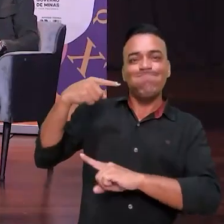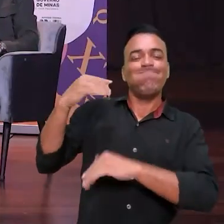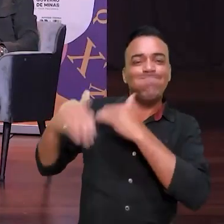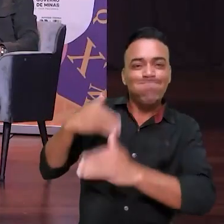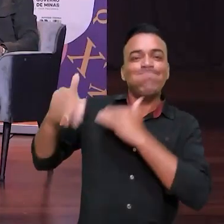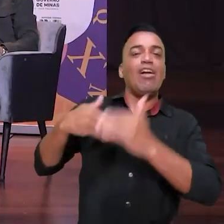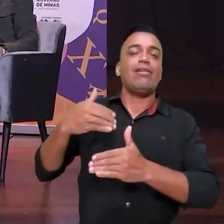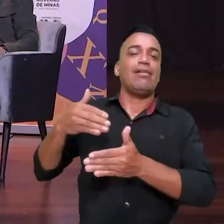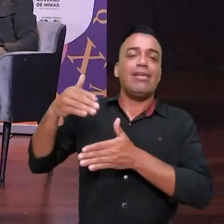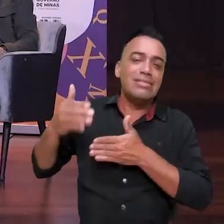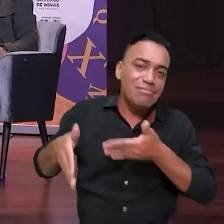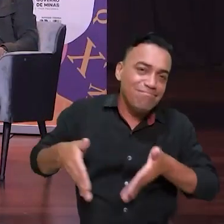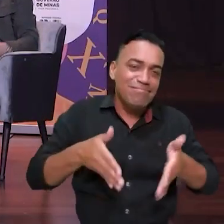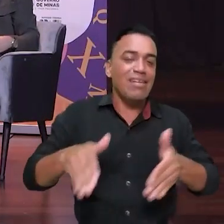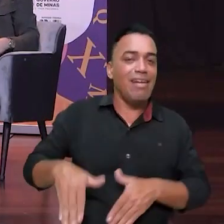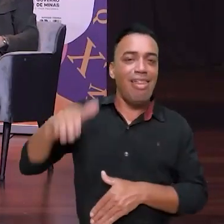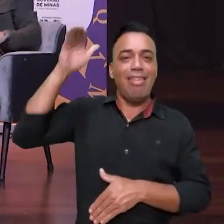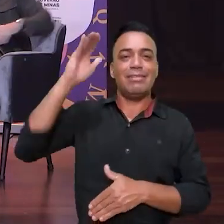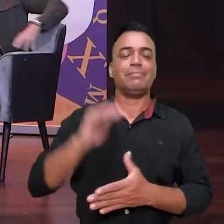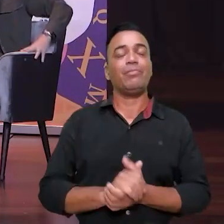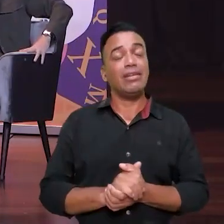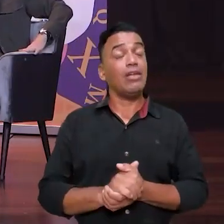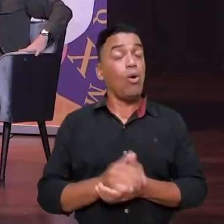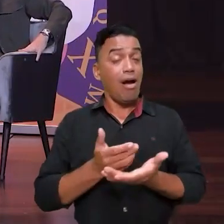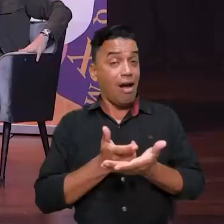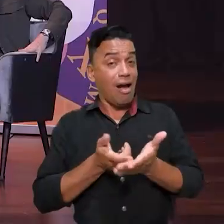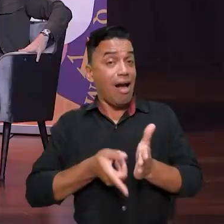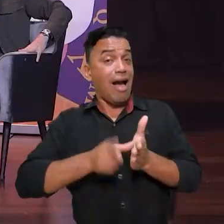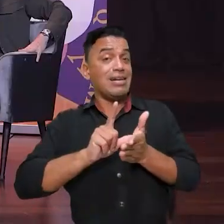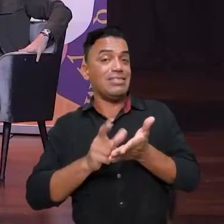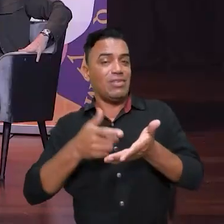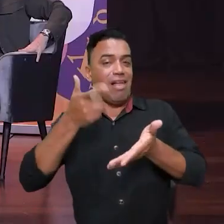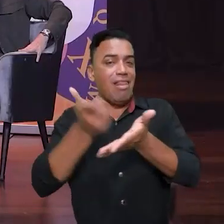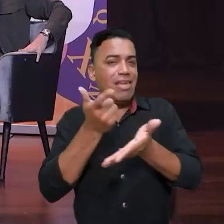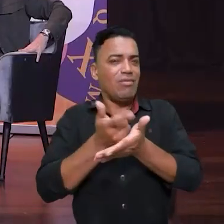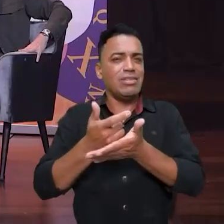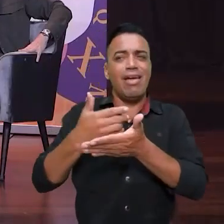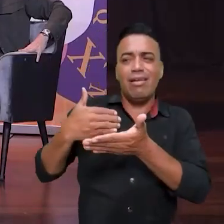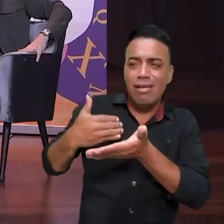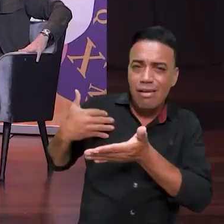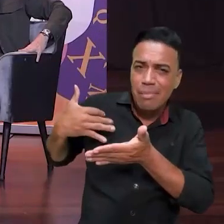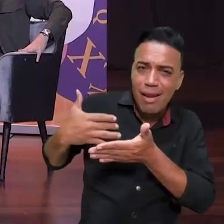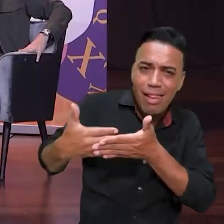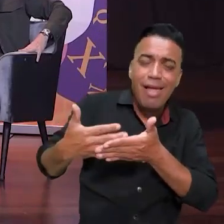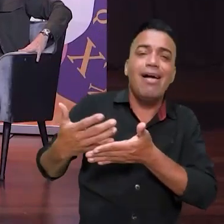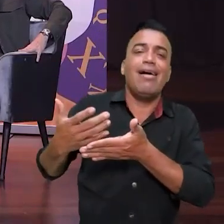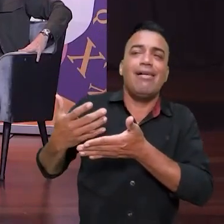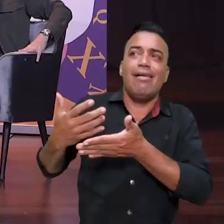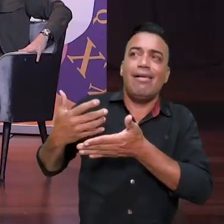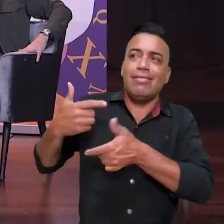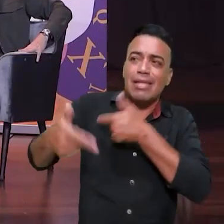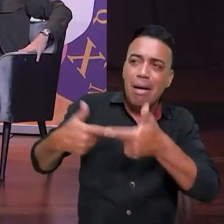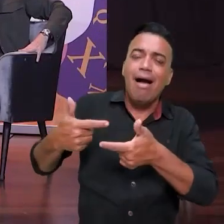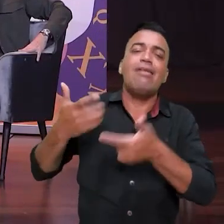caminhar. Antes da gente entrar ali no livro, quero que você conte um pouquinho da sua trajetória como ator, né? Como que o teatro entrou